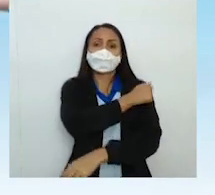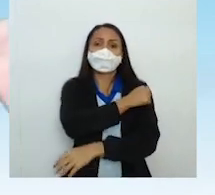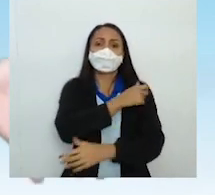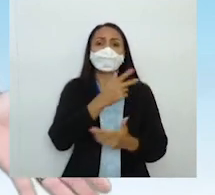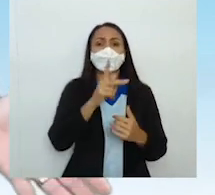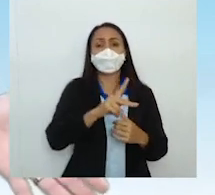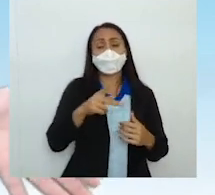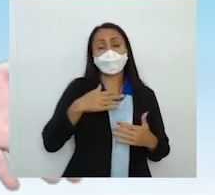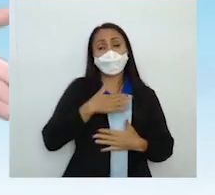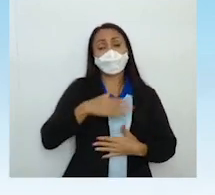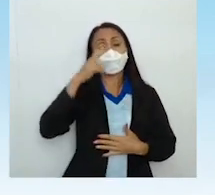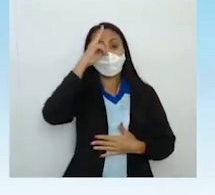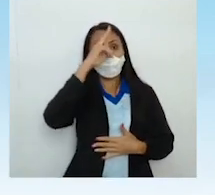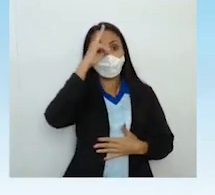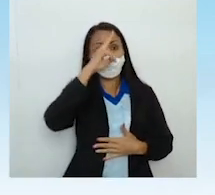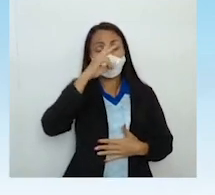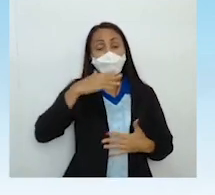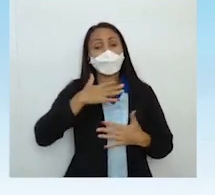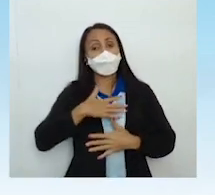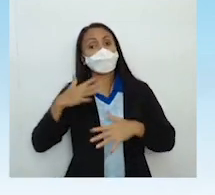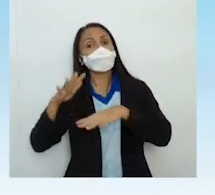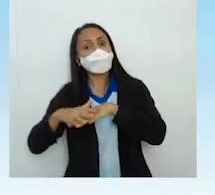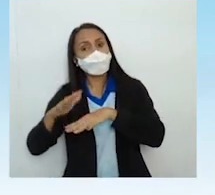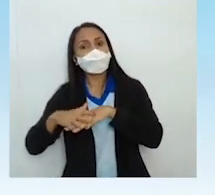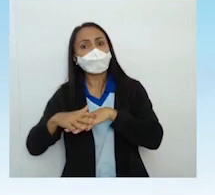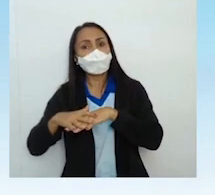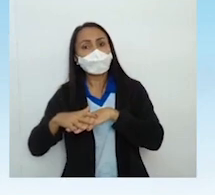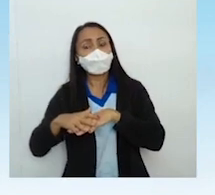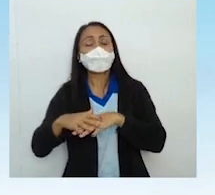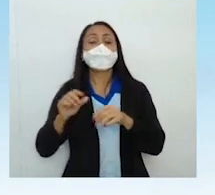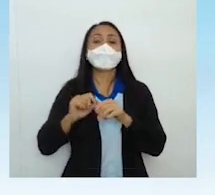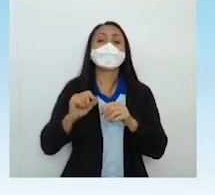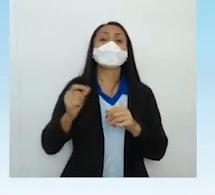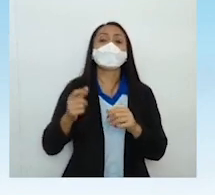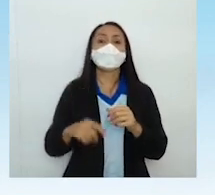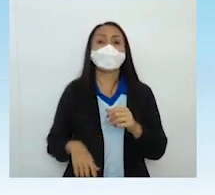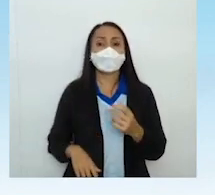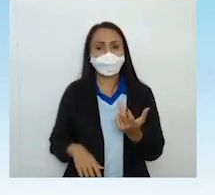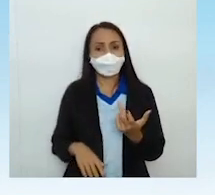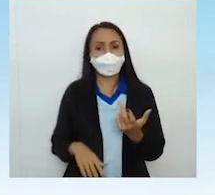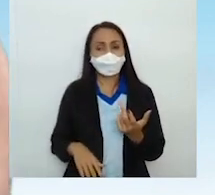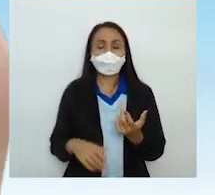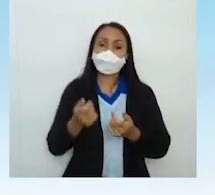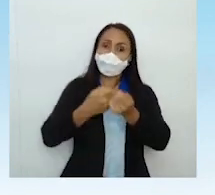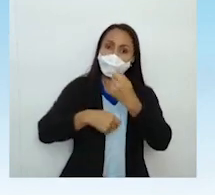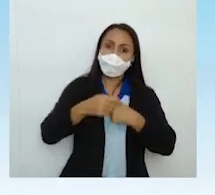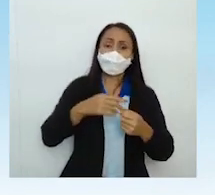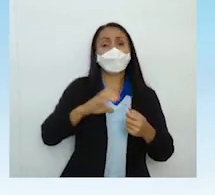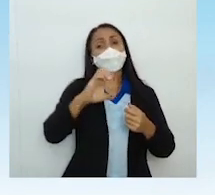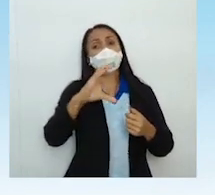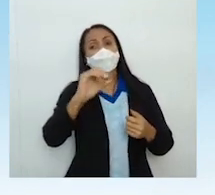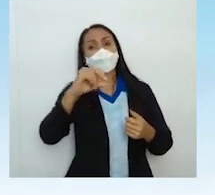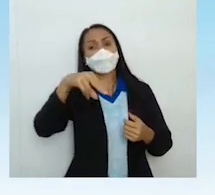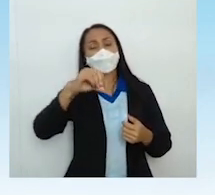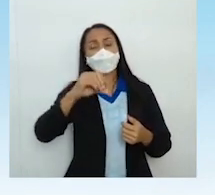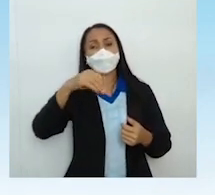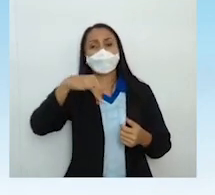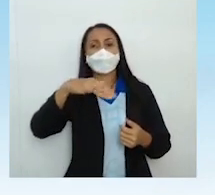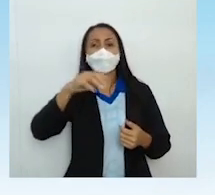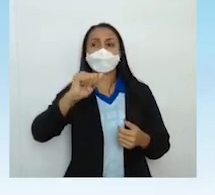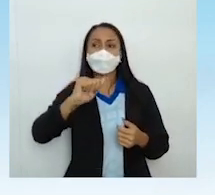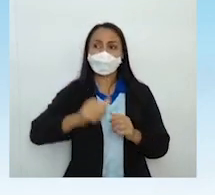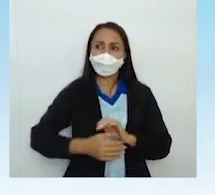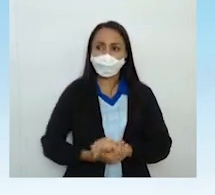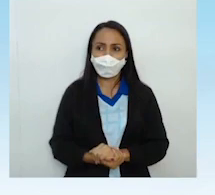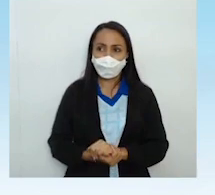gosto de história e gosto de matemática. Eu faço o quê? Faço economia. Você gosta dos dois juntos. E o professor,